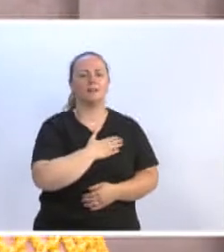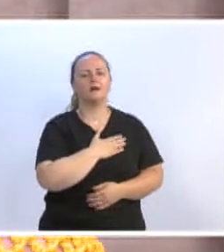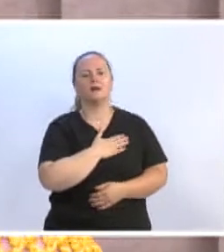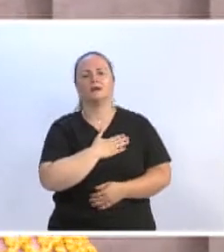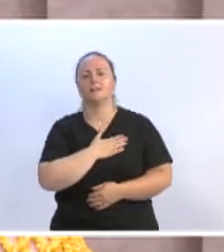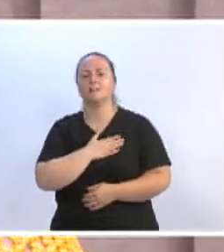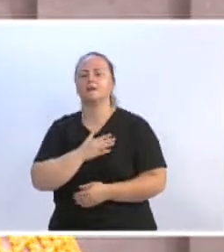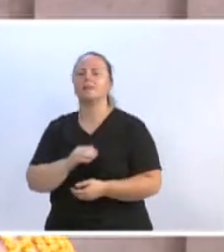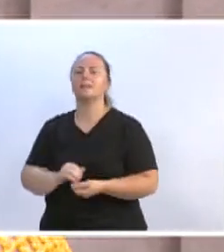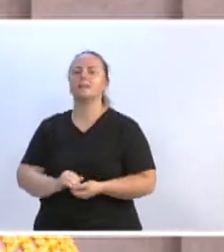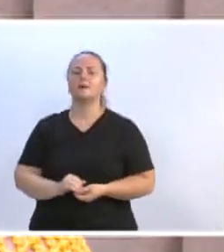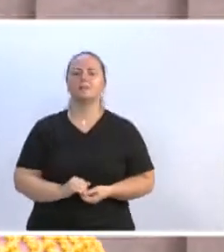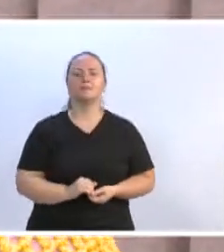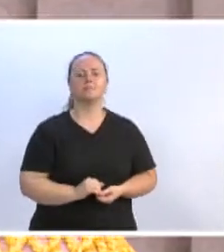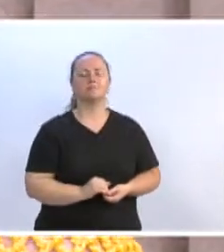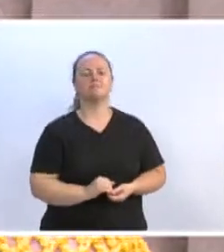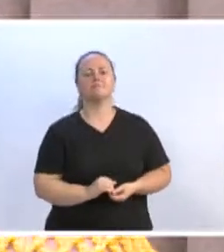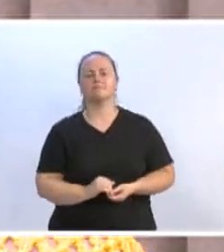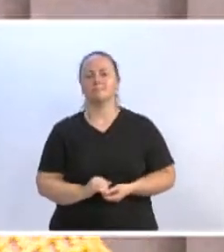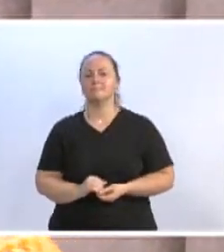coração,